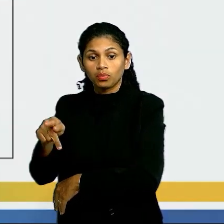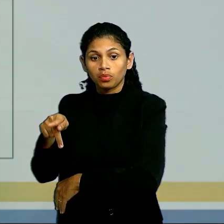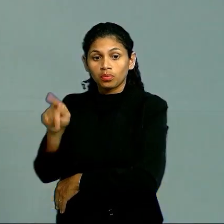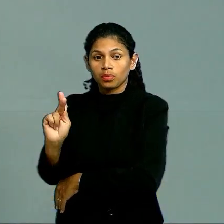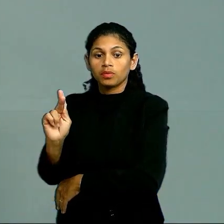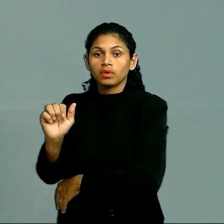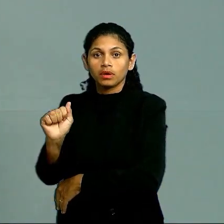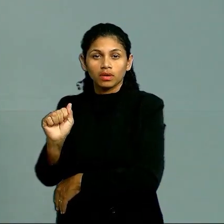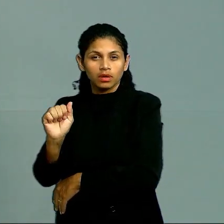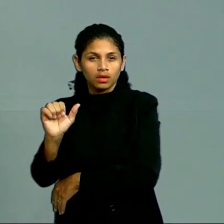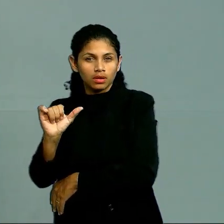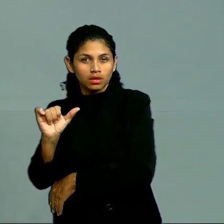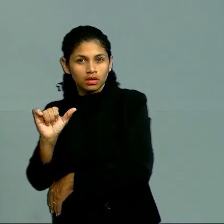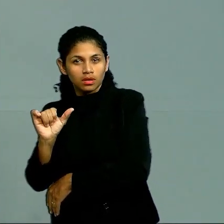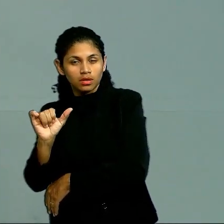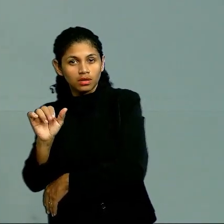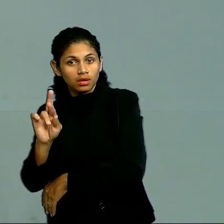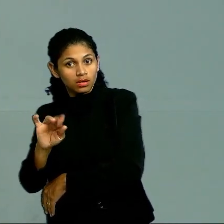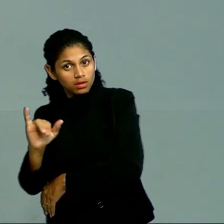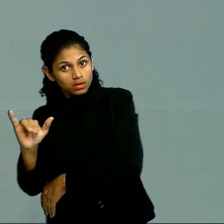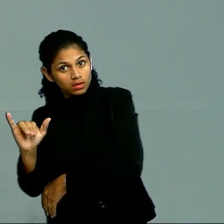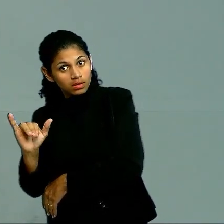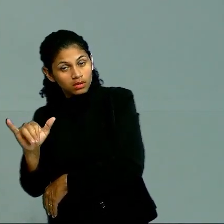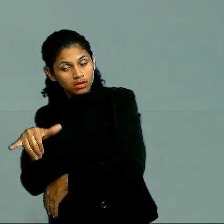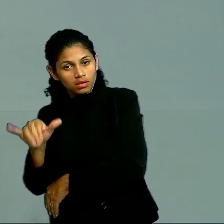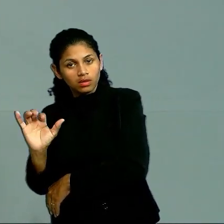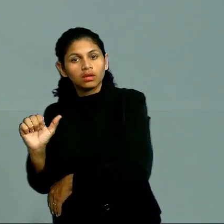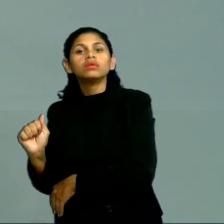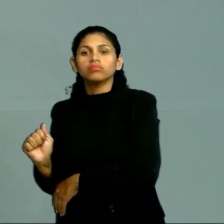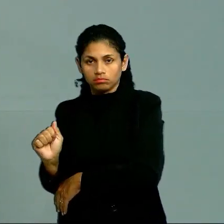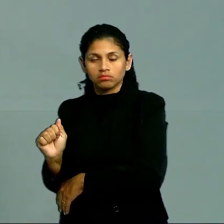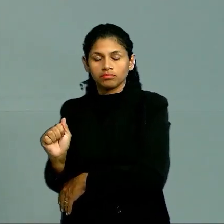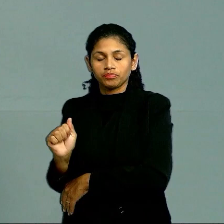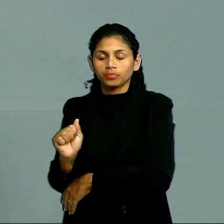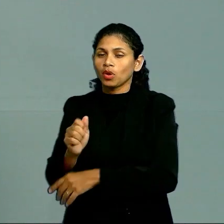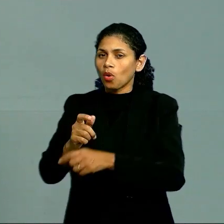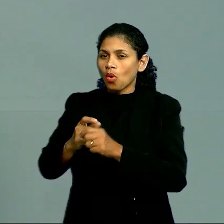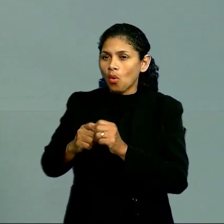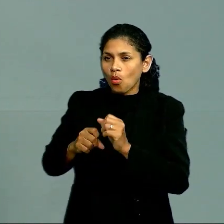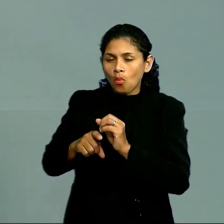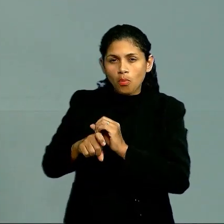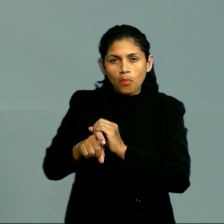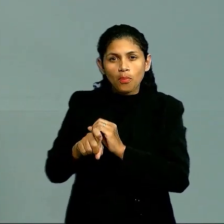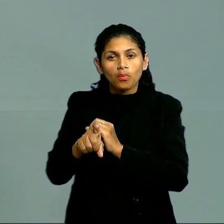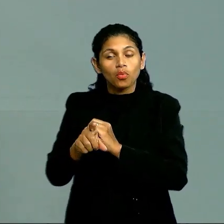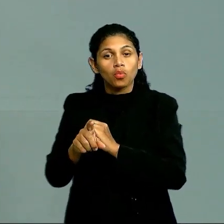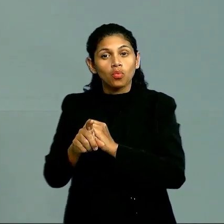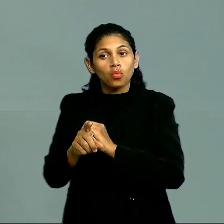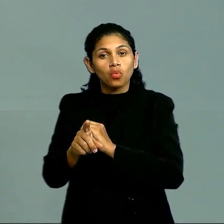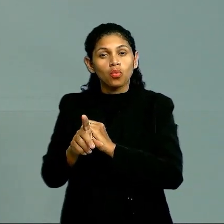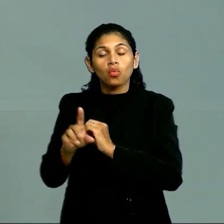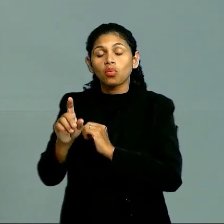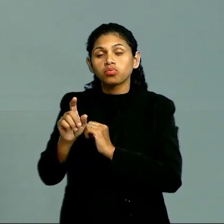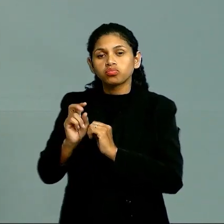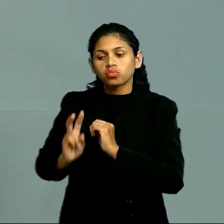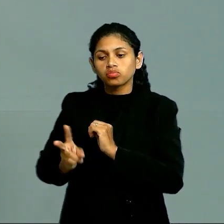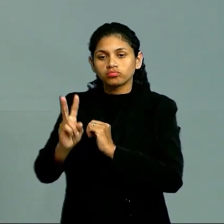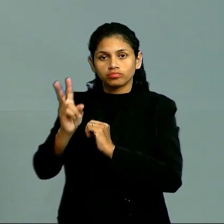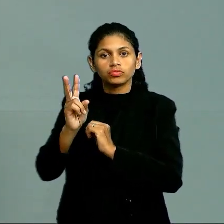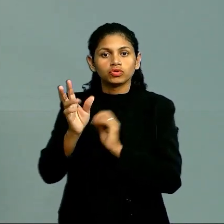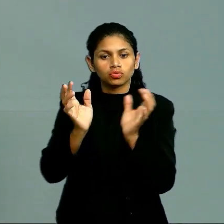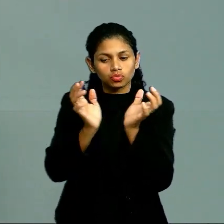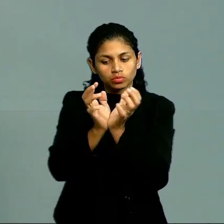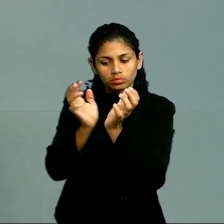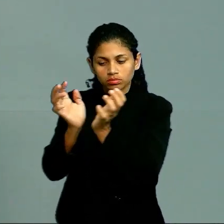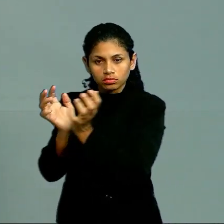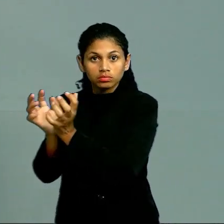se parecendo mais com seres eucariontes. Já o bactéria continuou, né, na parte dos procariontes. Esses 3